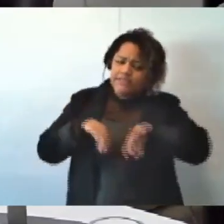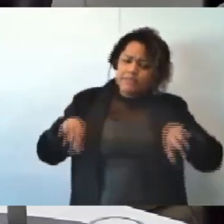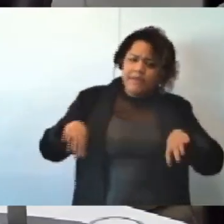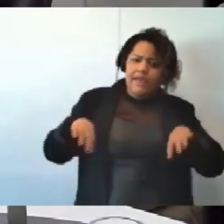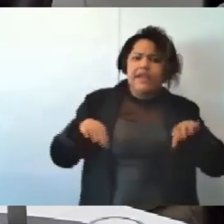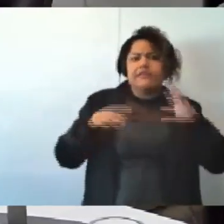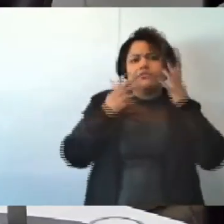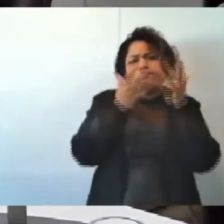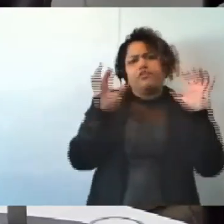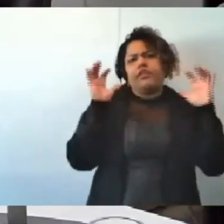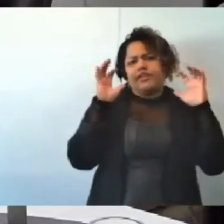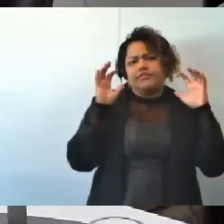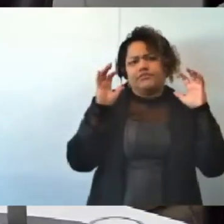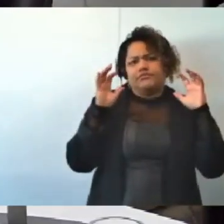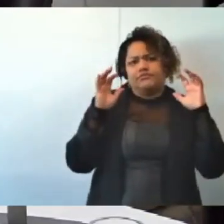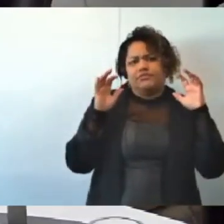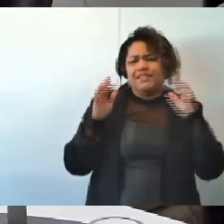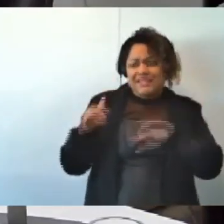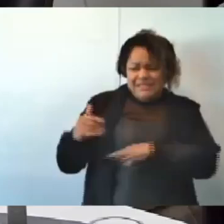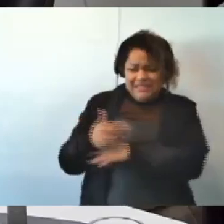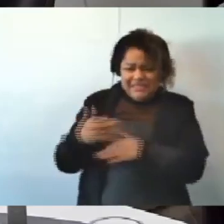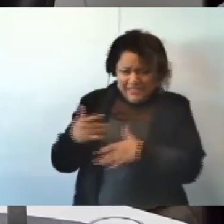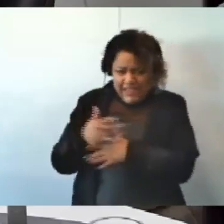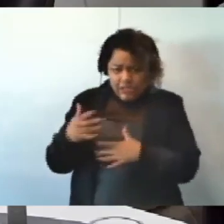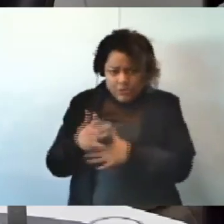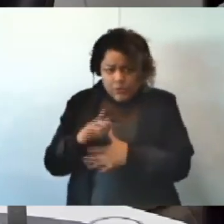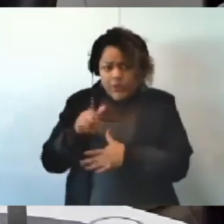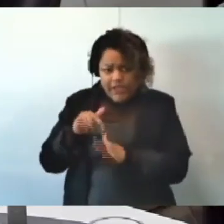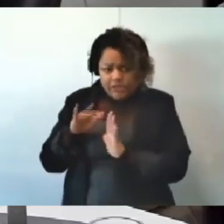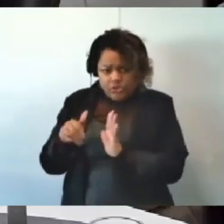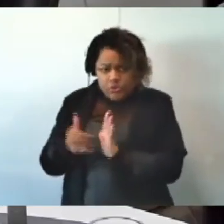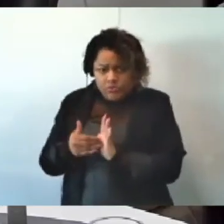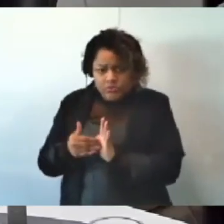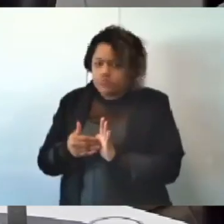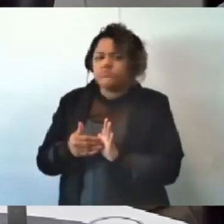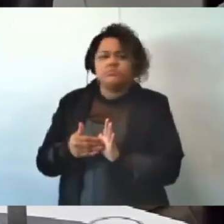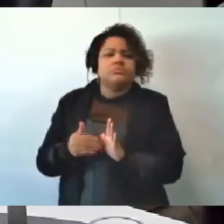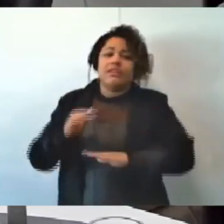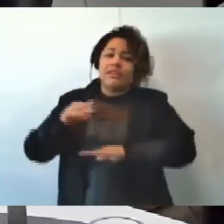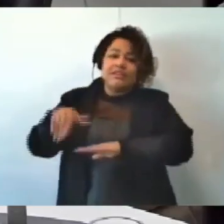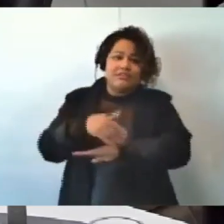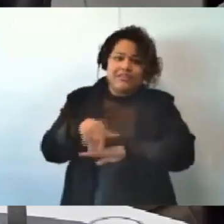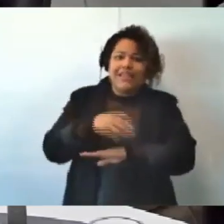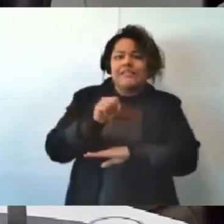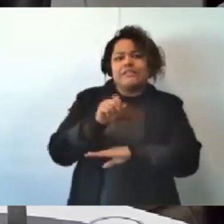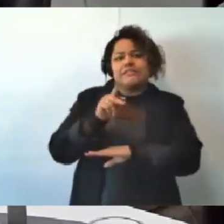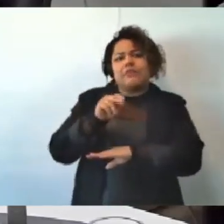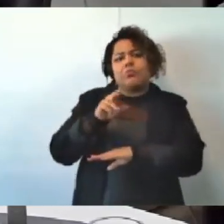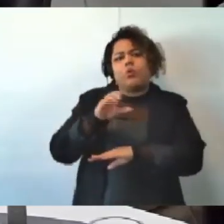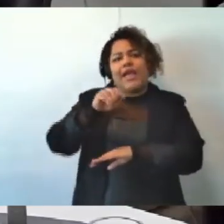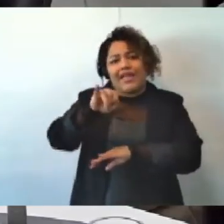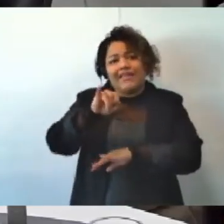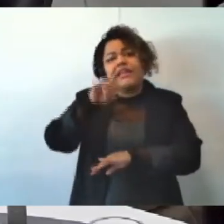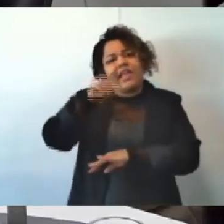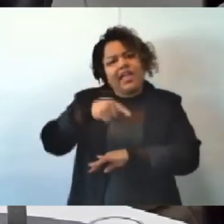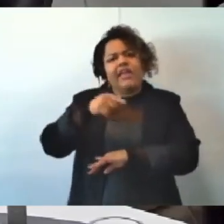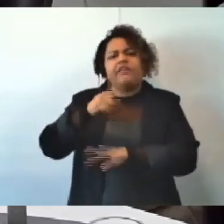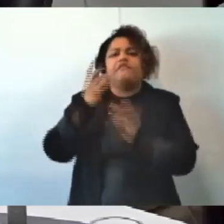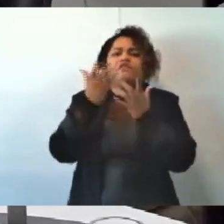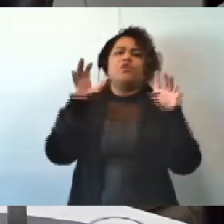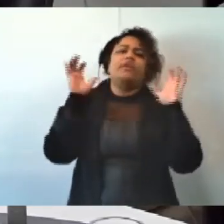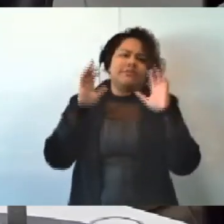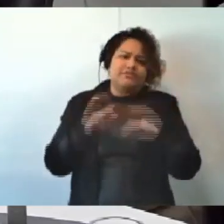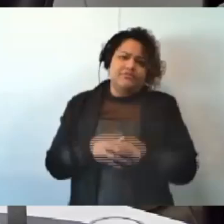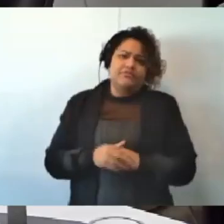Não. Sapucaí é floresta, não é centro de todo mundo. Então, a gente não tem que pensar por esse lado.